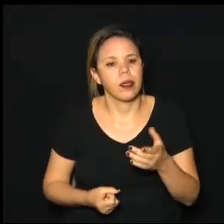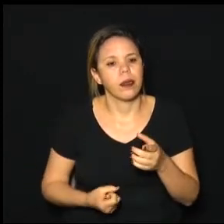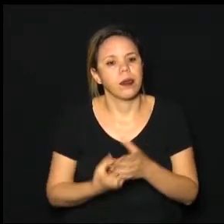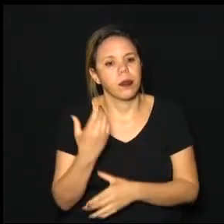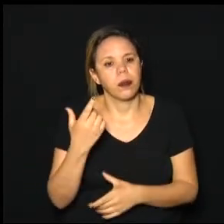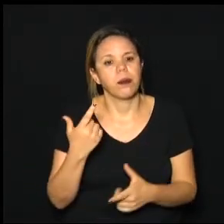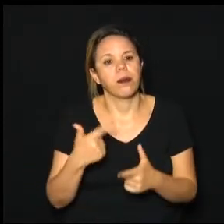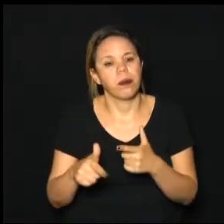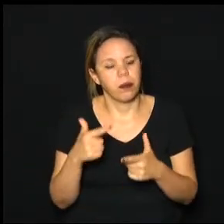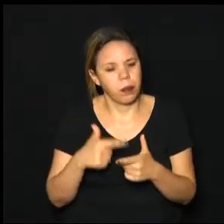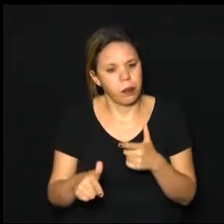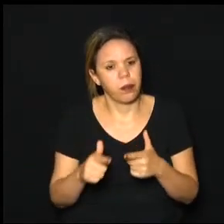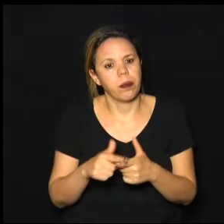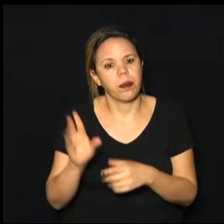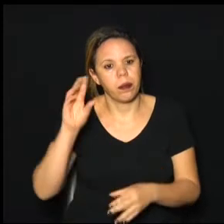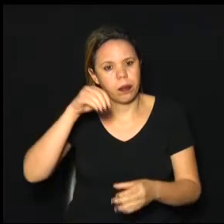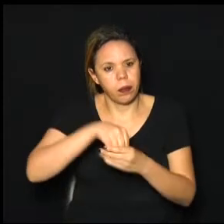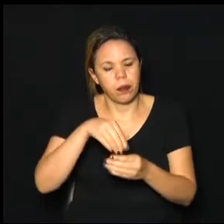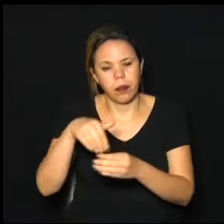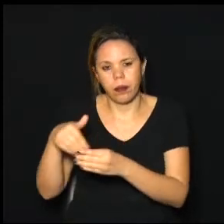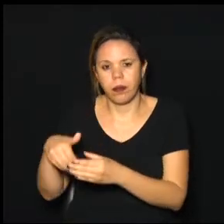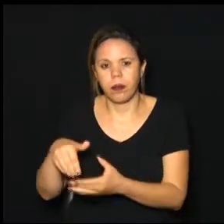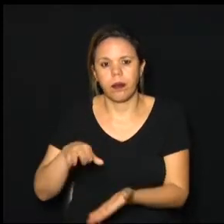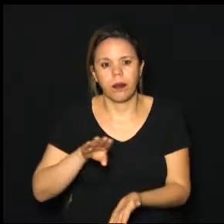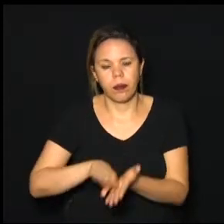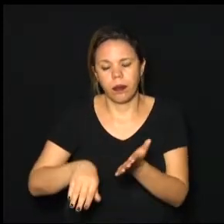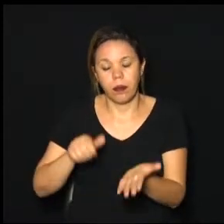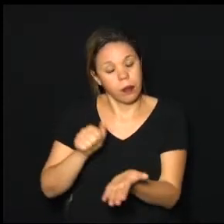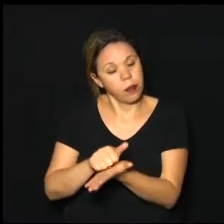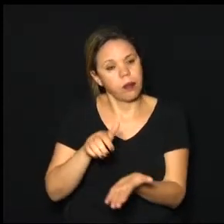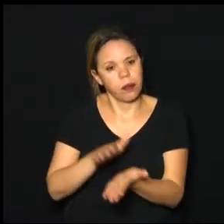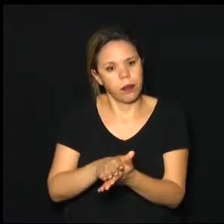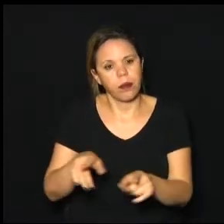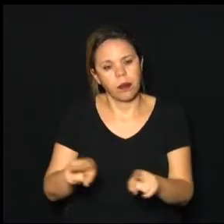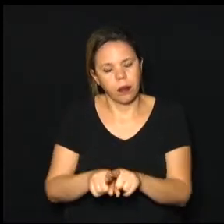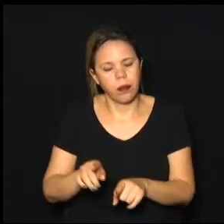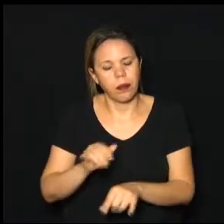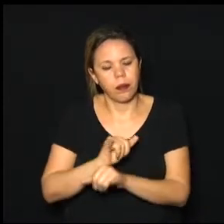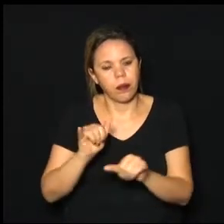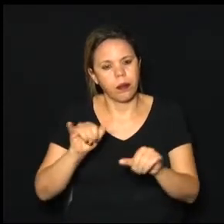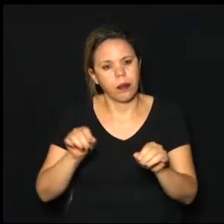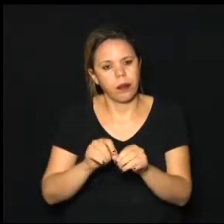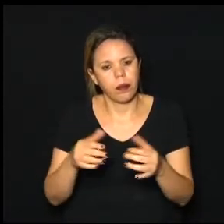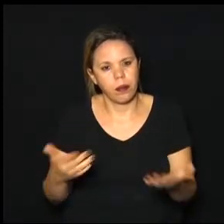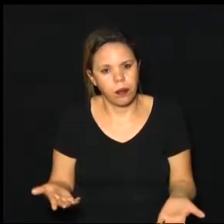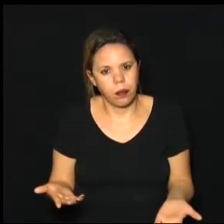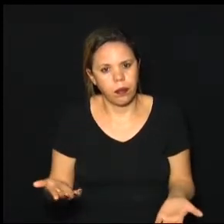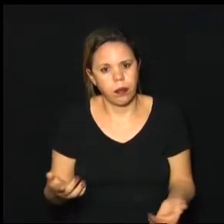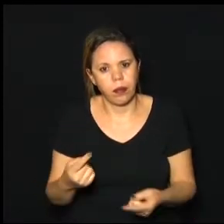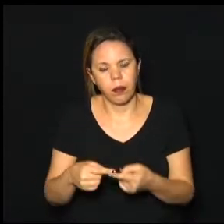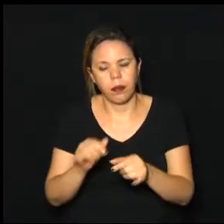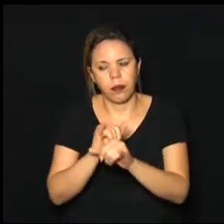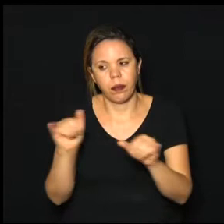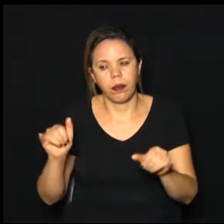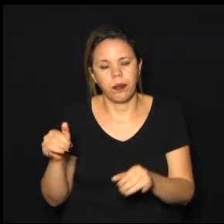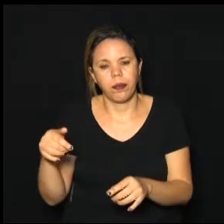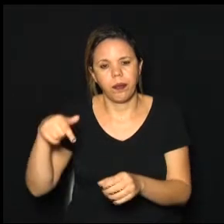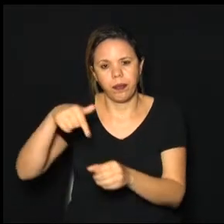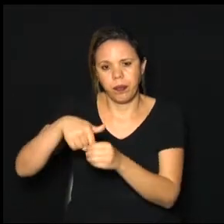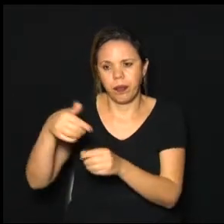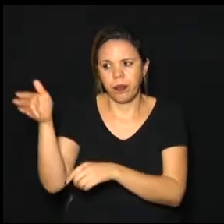representação eleitoral e, eventualmente, tomar uma multa por propaganda irregular, tá bom? Então, cavalete não